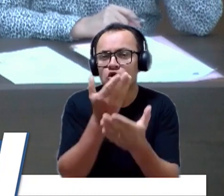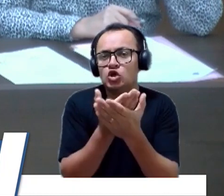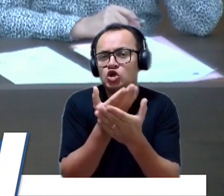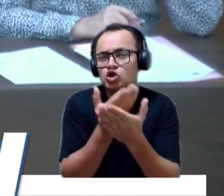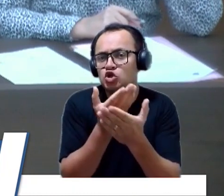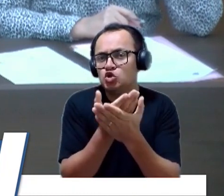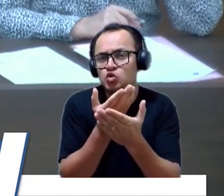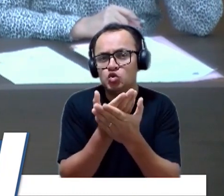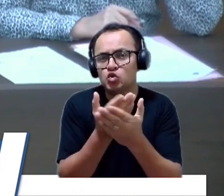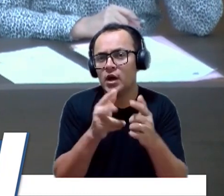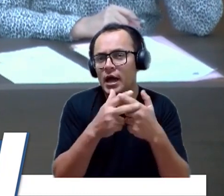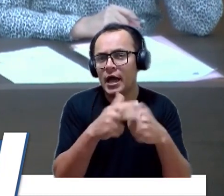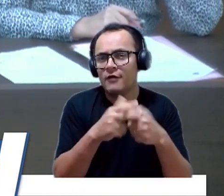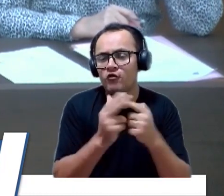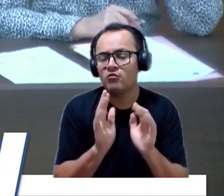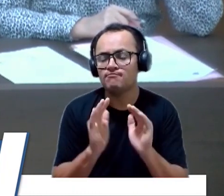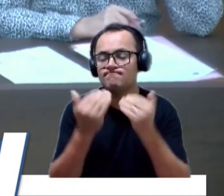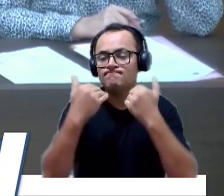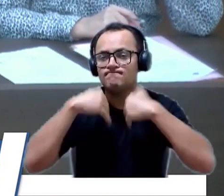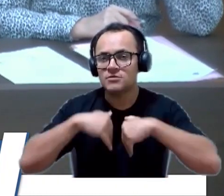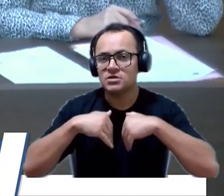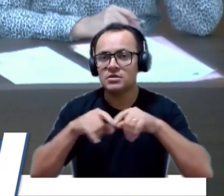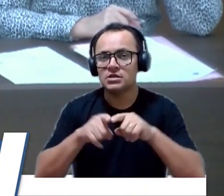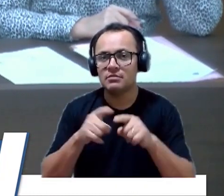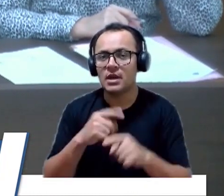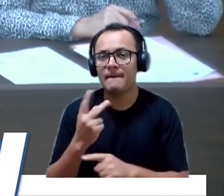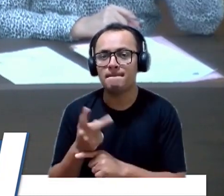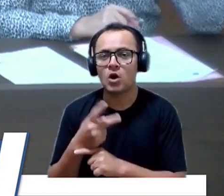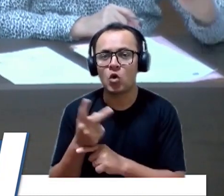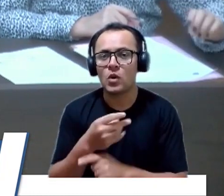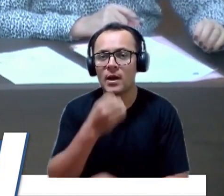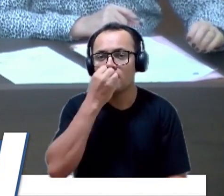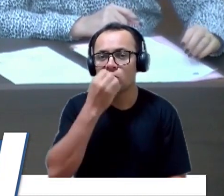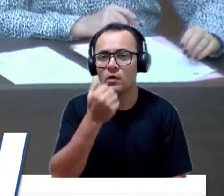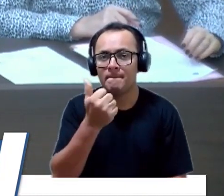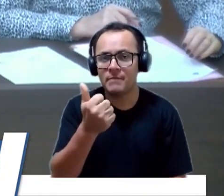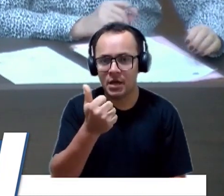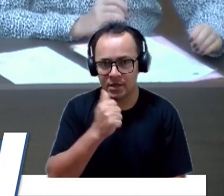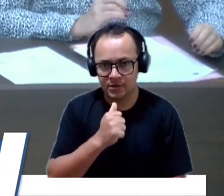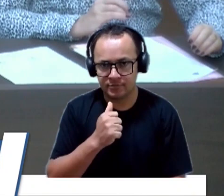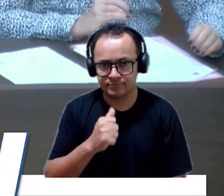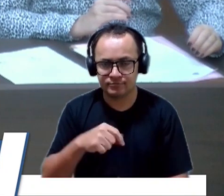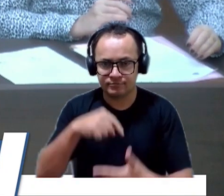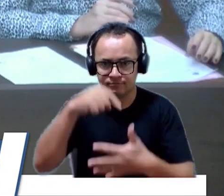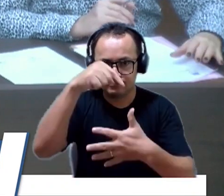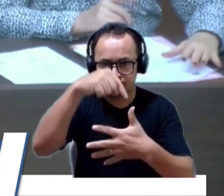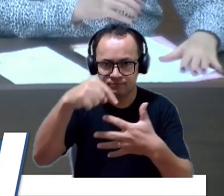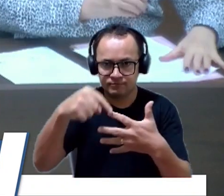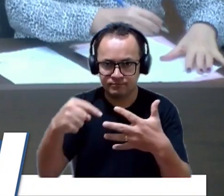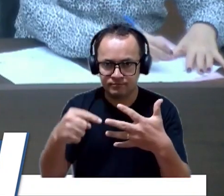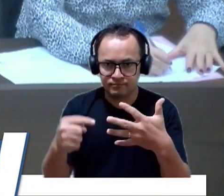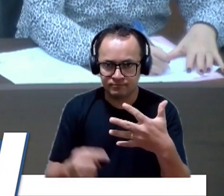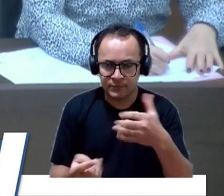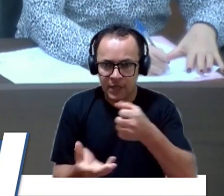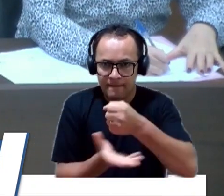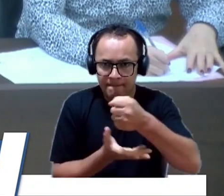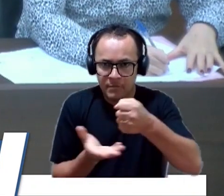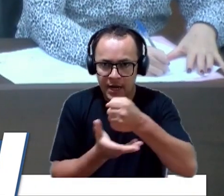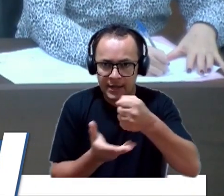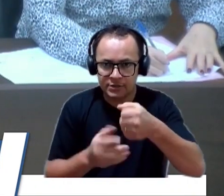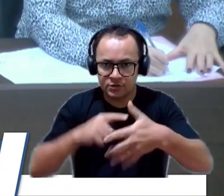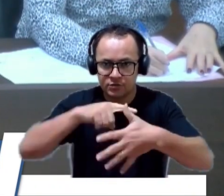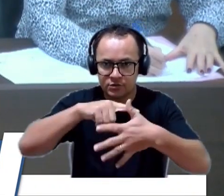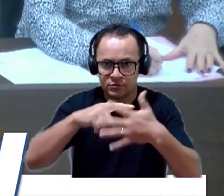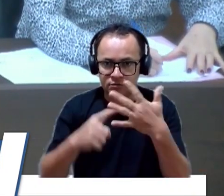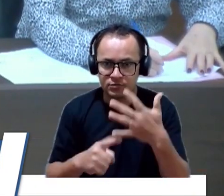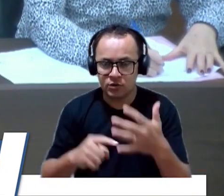íntima e a busca incessante do bem. É baseada em 5 obras básicas, chamadas de